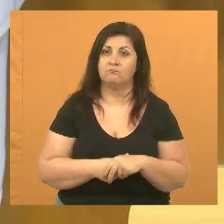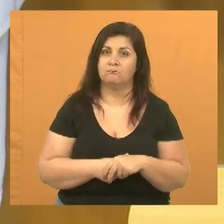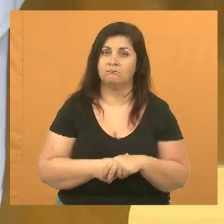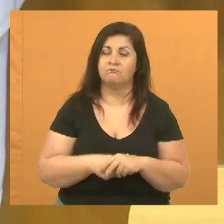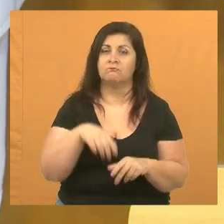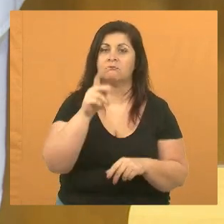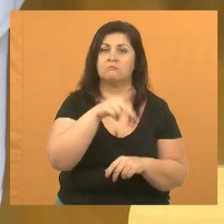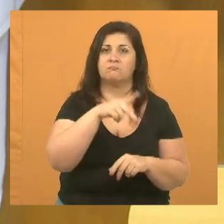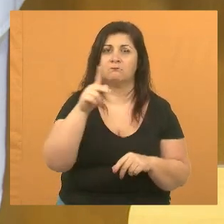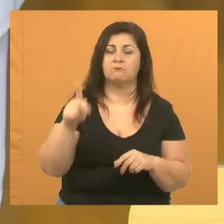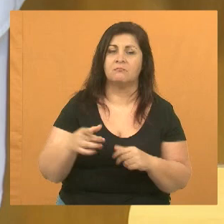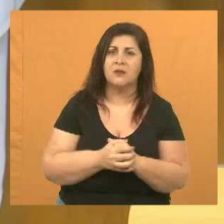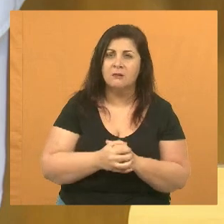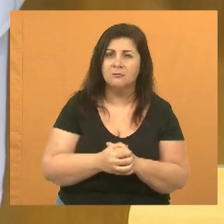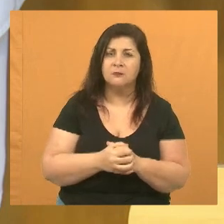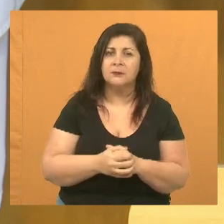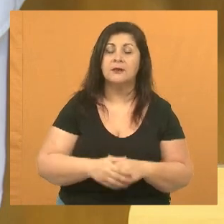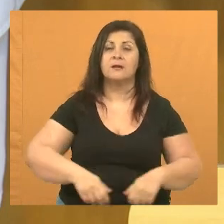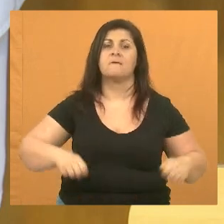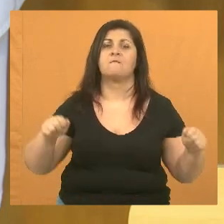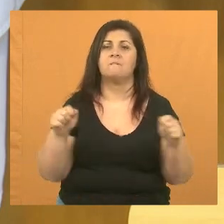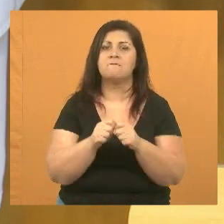Então, o professor é aquele que professa.